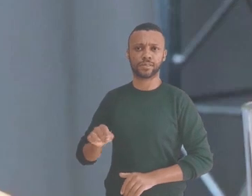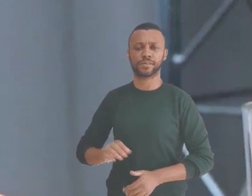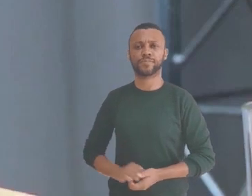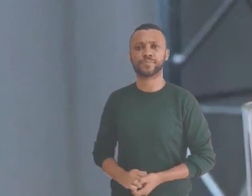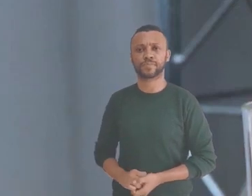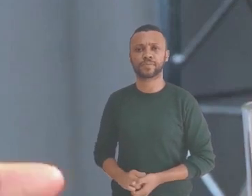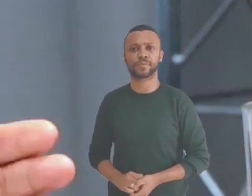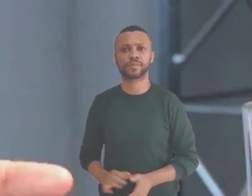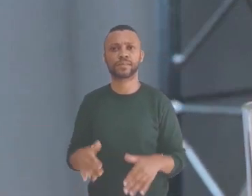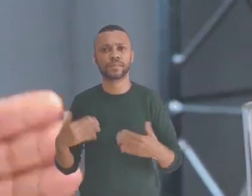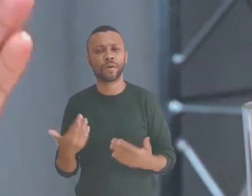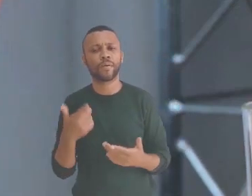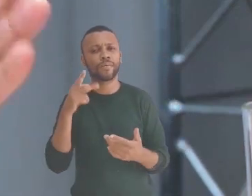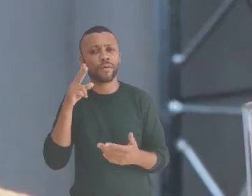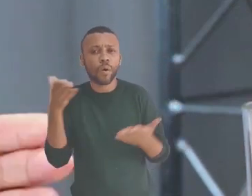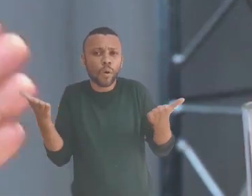ensinados. Então,